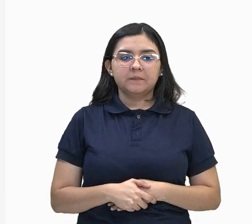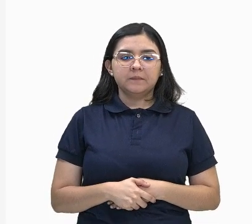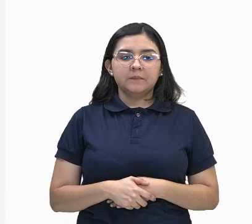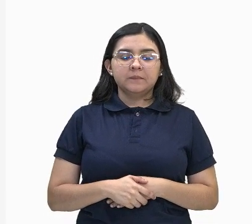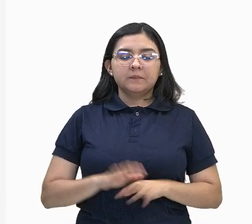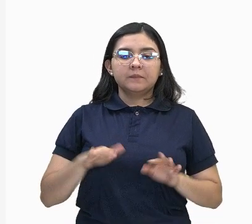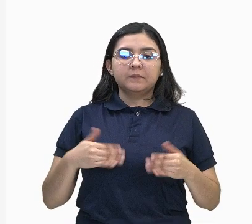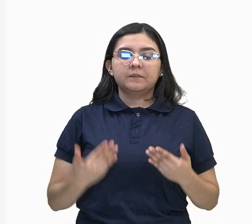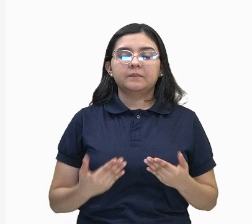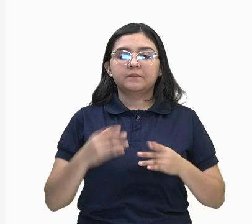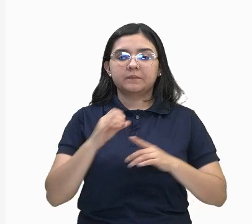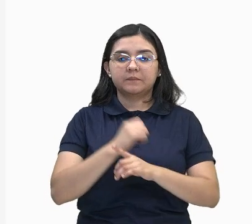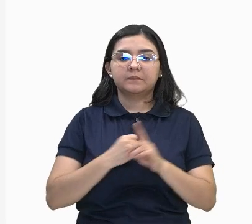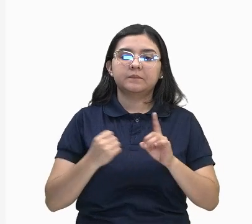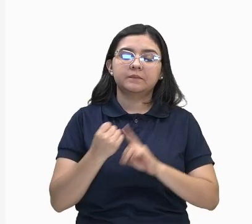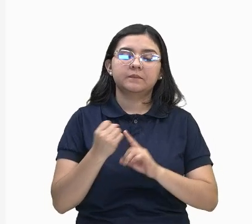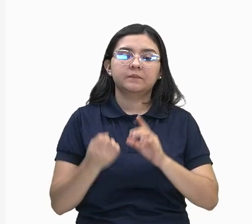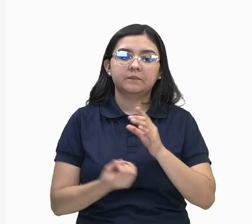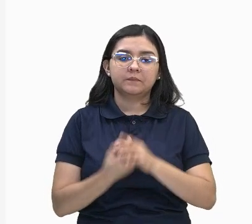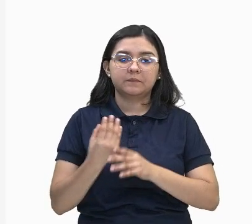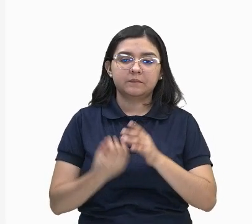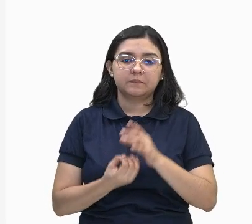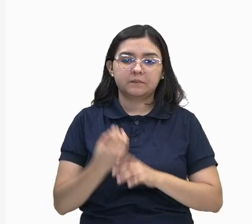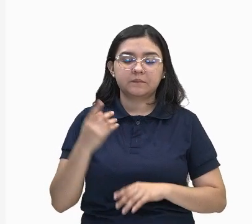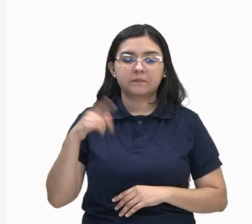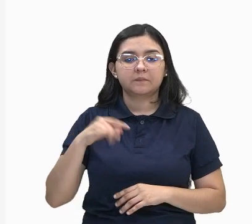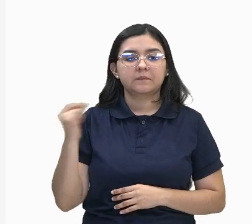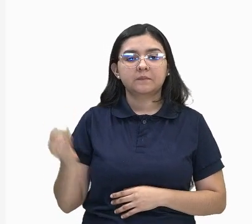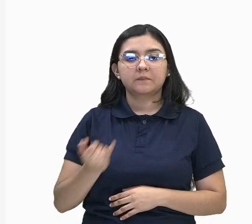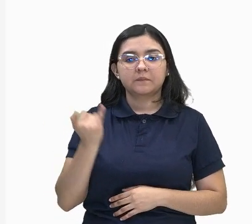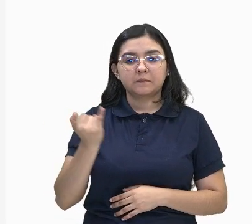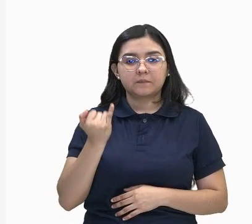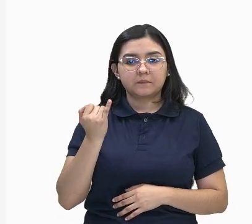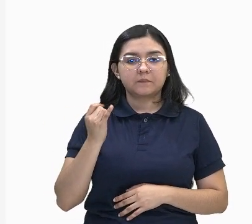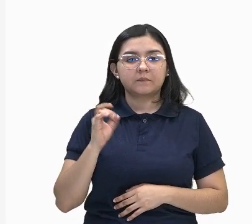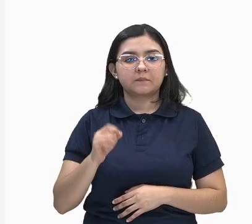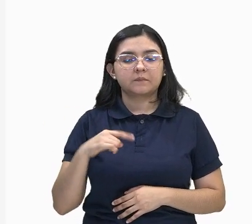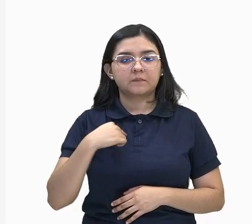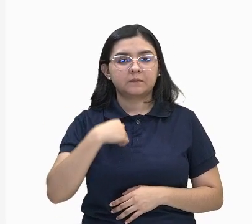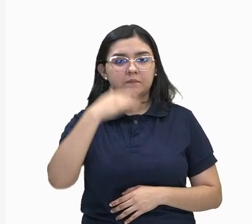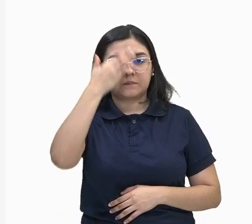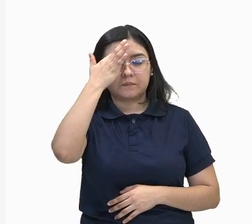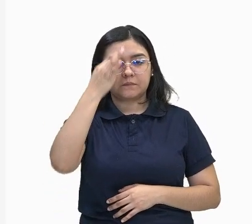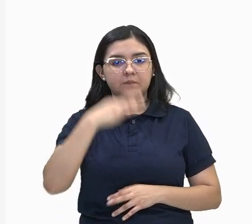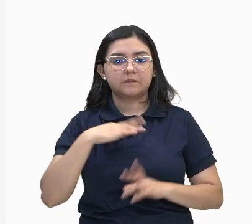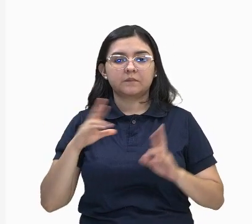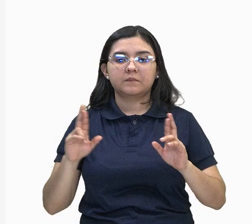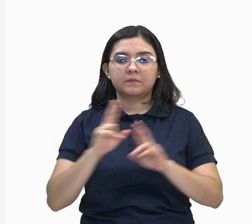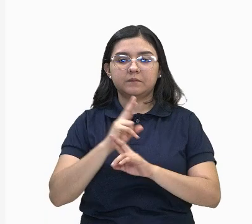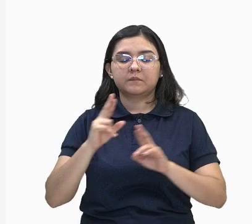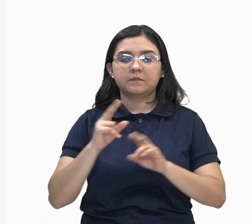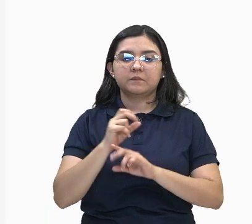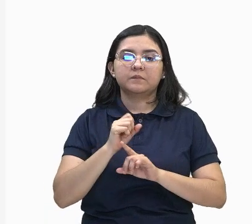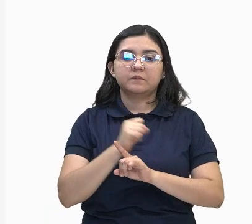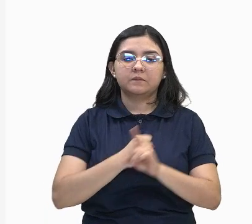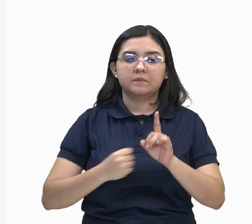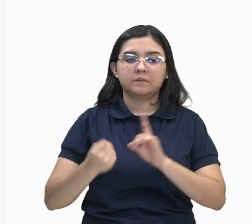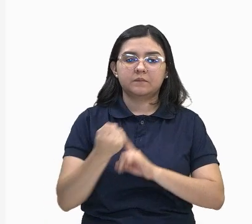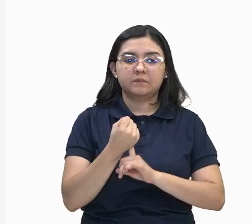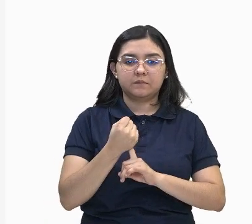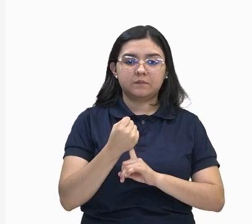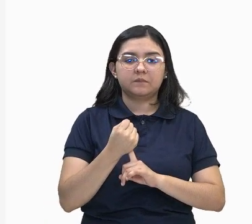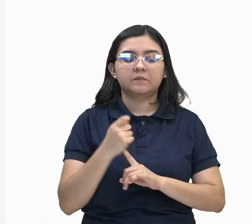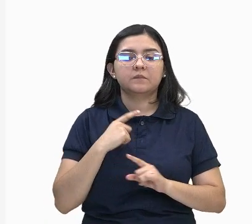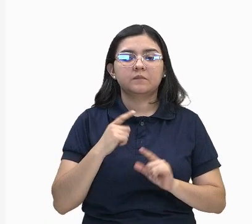questão sociológica da produção é fundamental para entender as relações sociais envolvidas